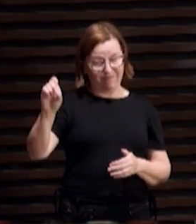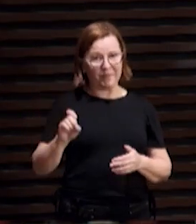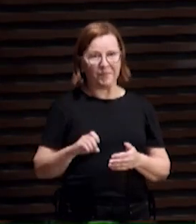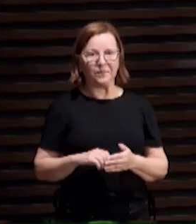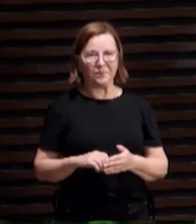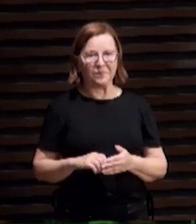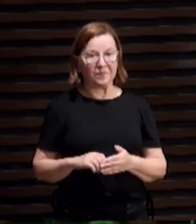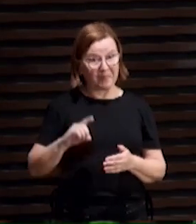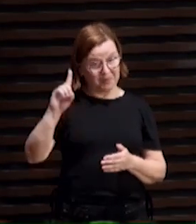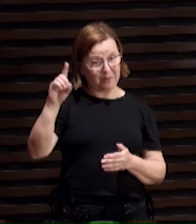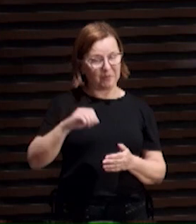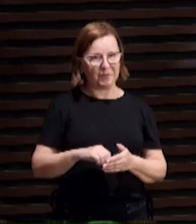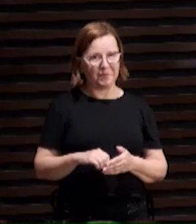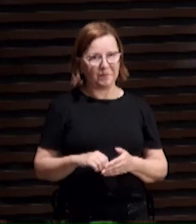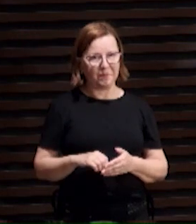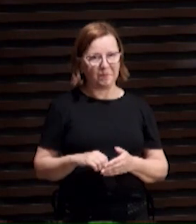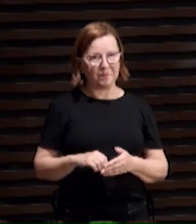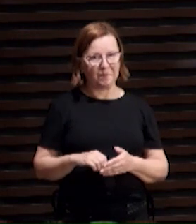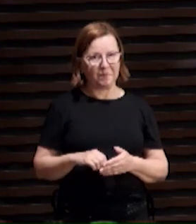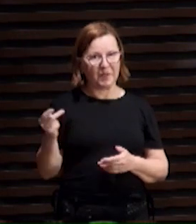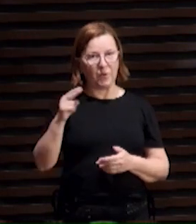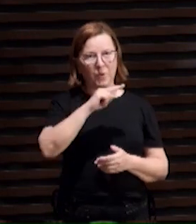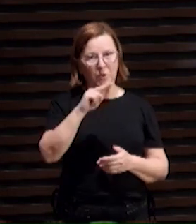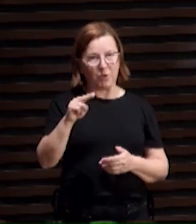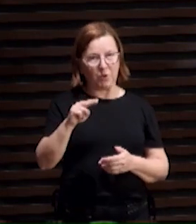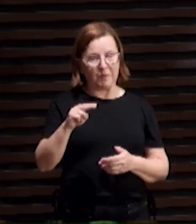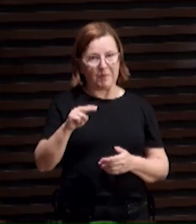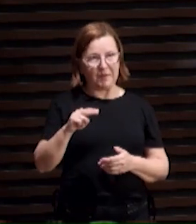aquele cujo nome é impronunciável.